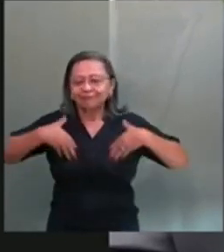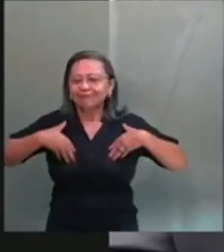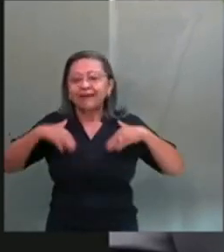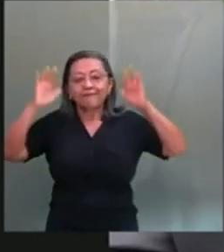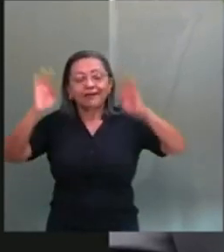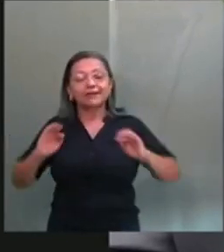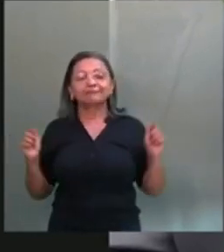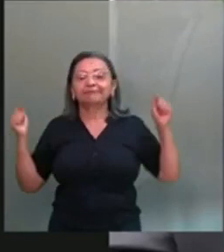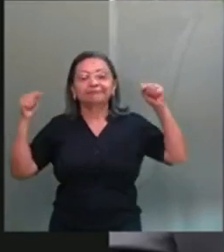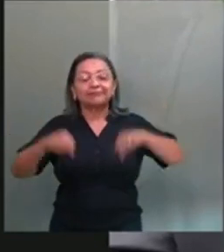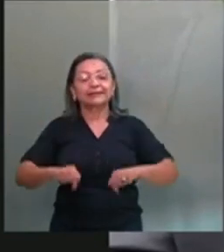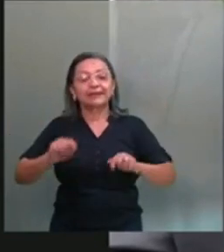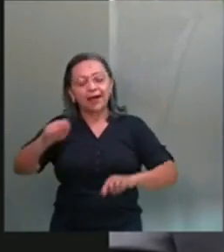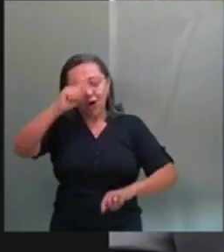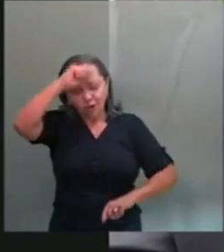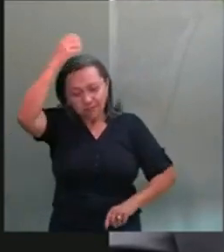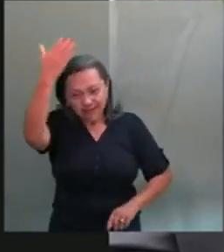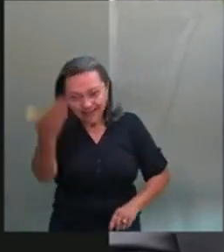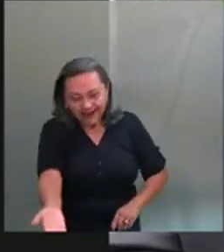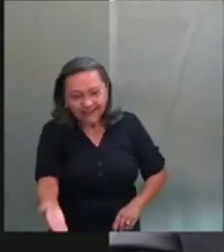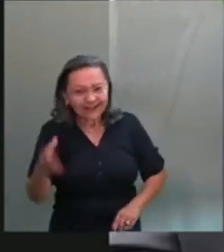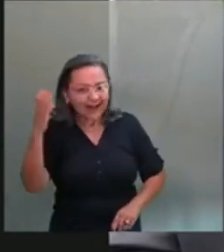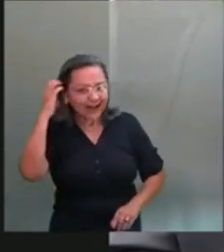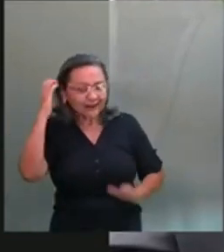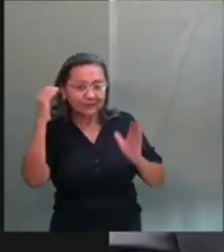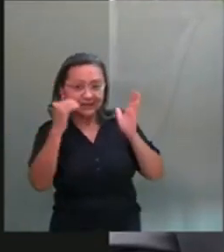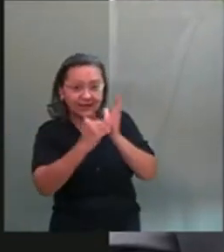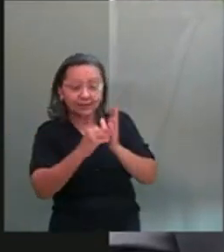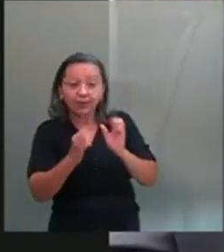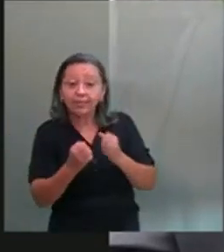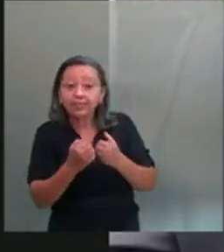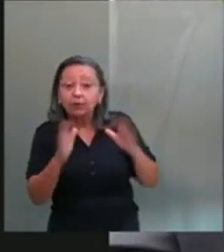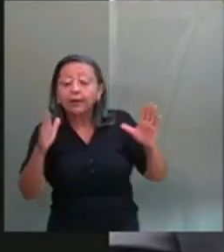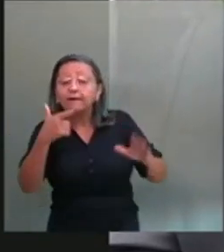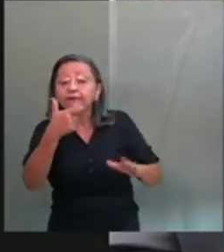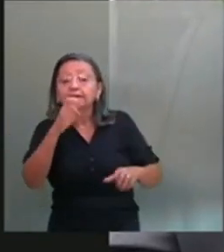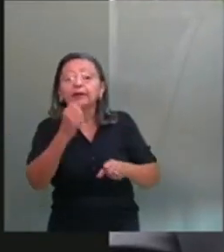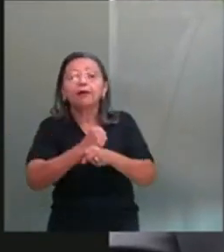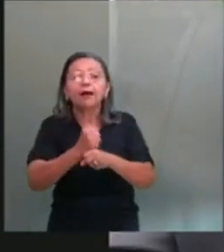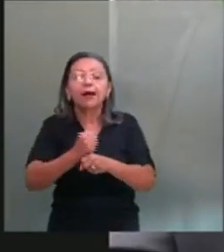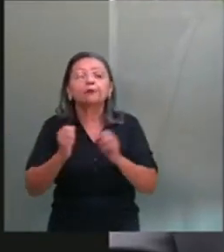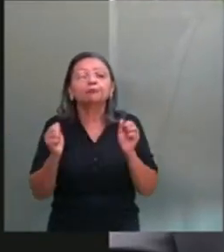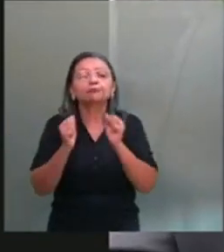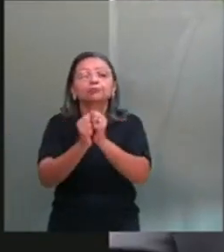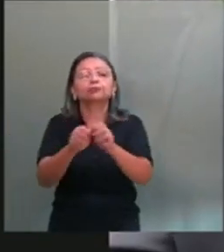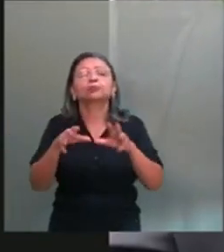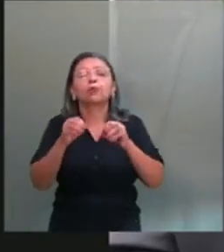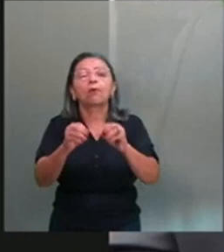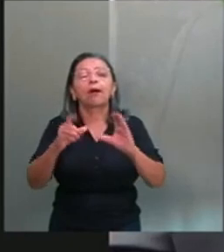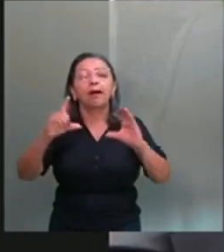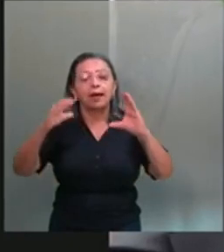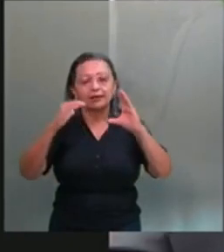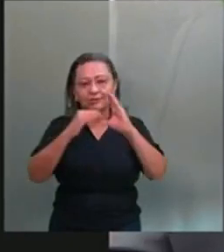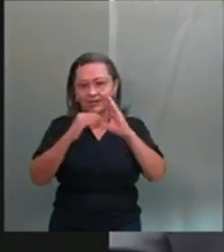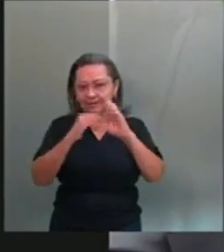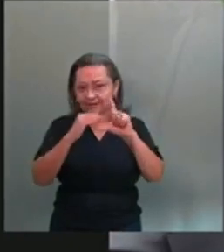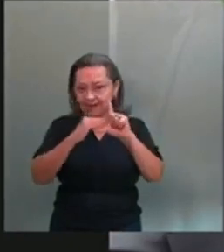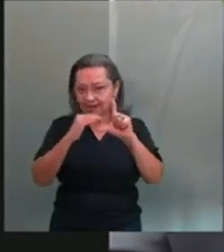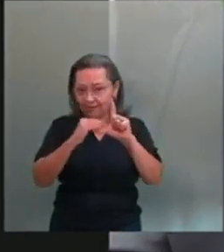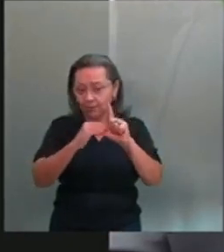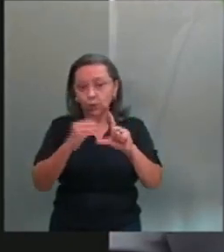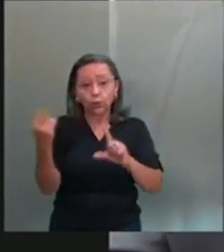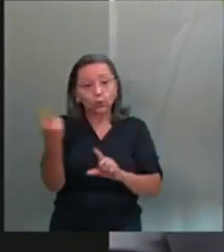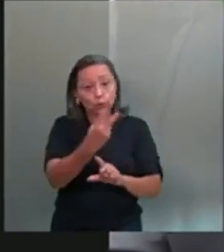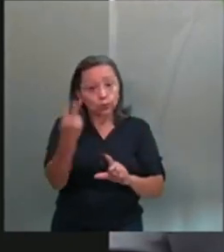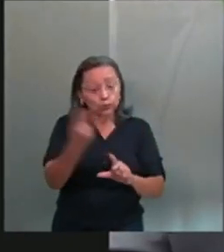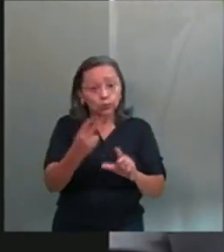desta homenagem à Rádio Senado, inaugurada há 25 anos, juntamente com a Agência Senado. Os dois veículos surgidos